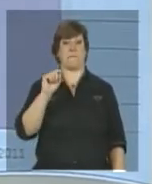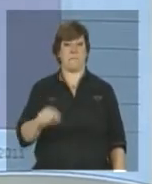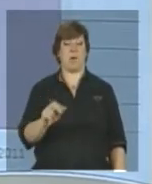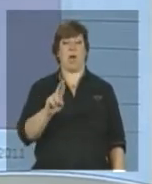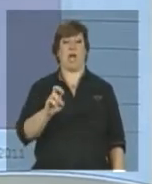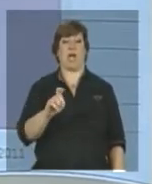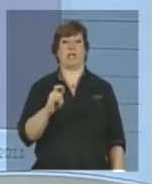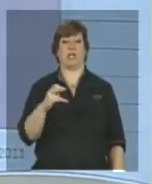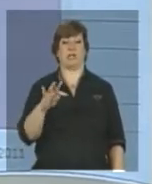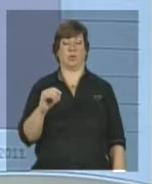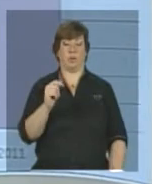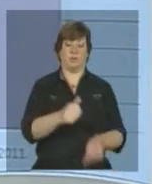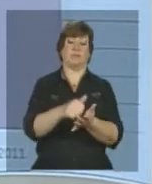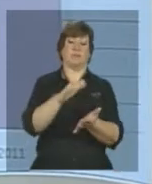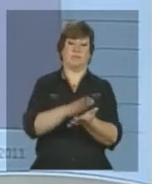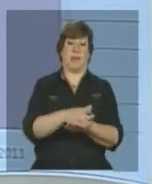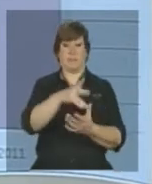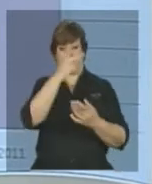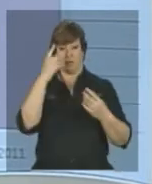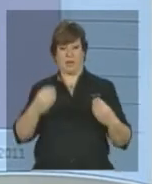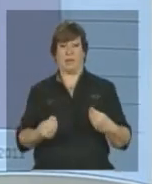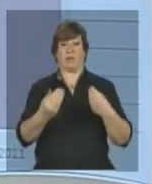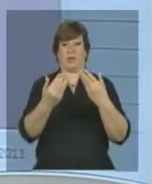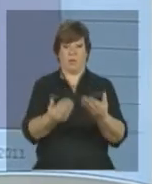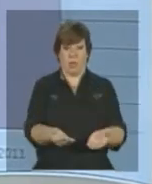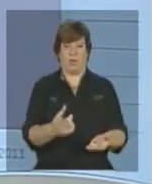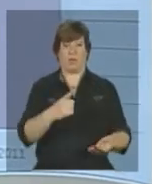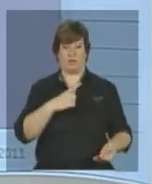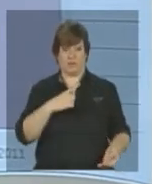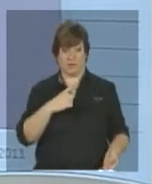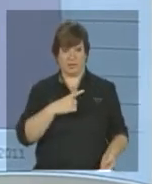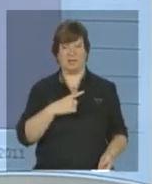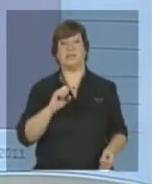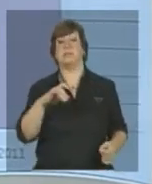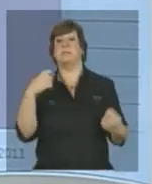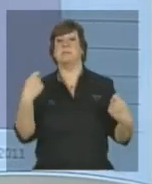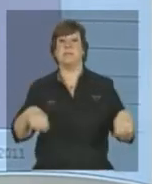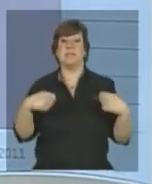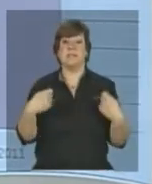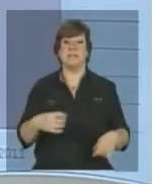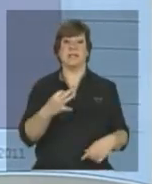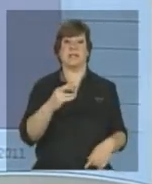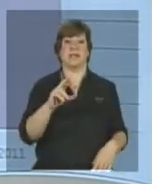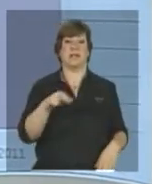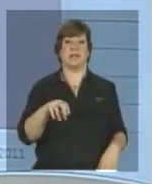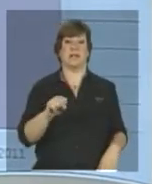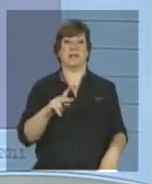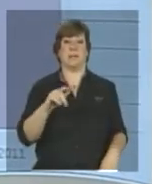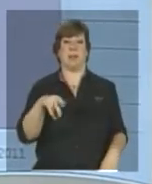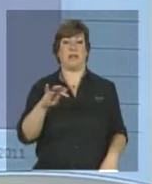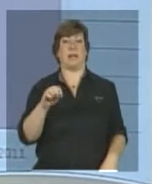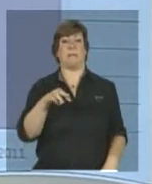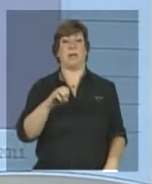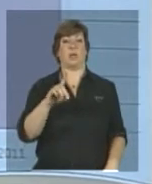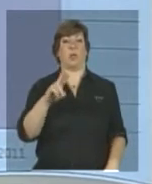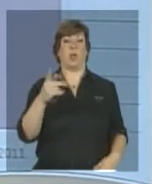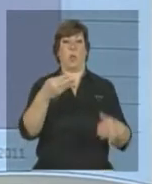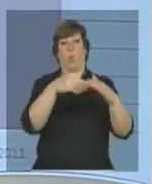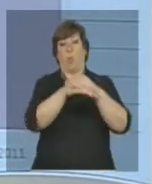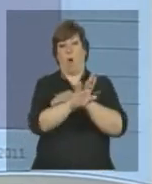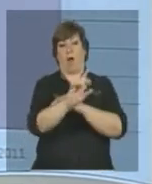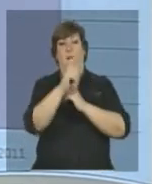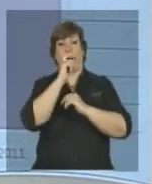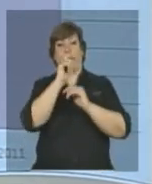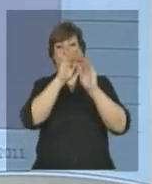A pessoa doa o órgão e isso fica lá registrado se você um dia precisar de um transplante de medula. Né? Há 10 anos atrás, nós